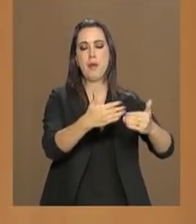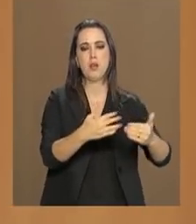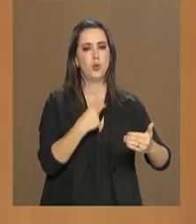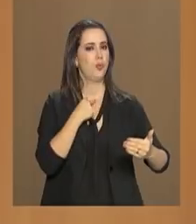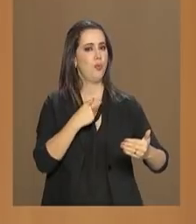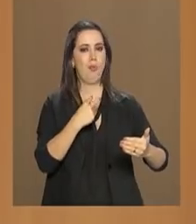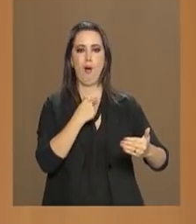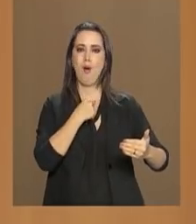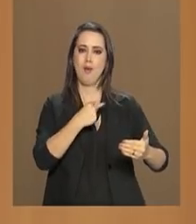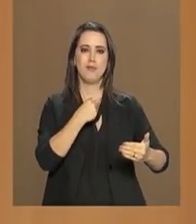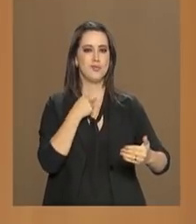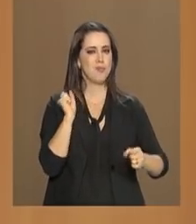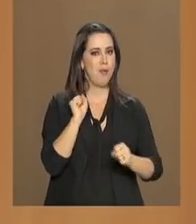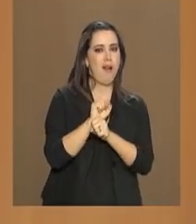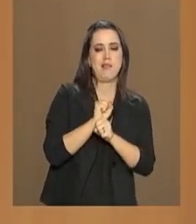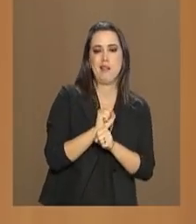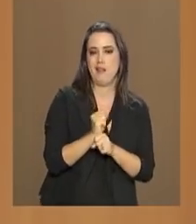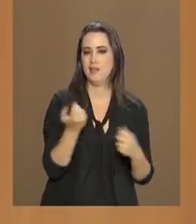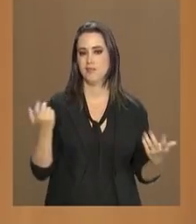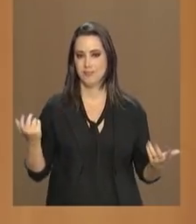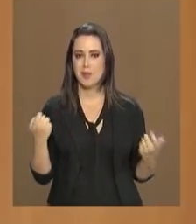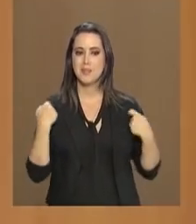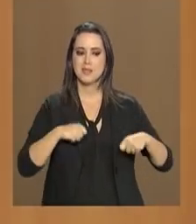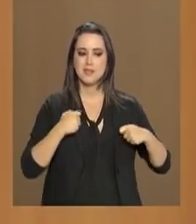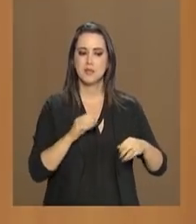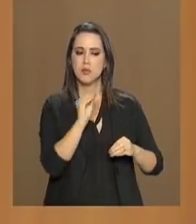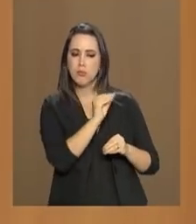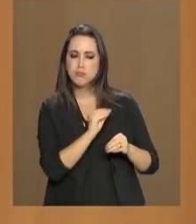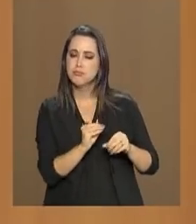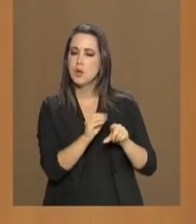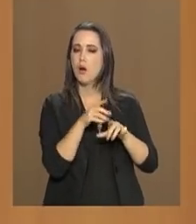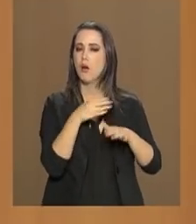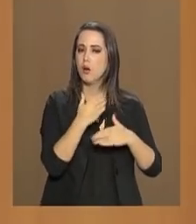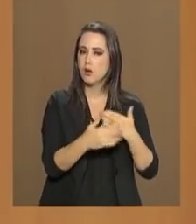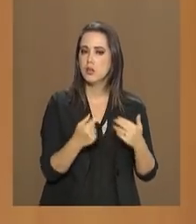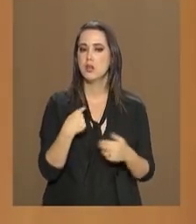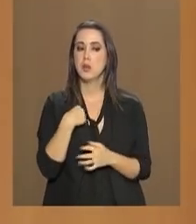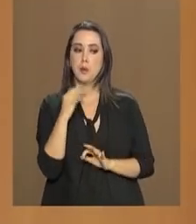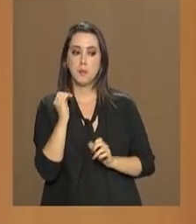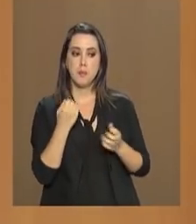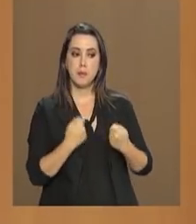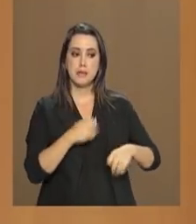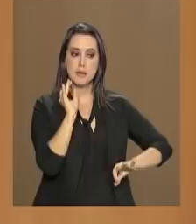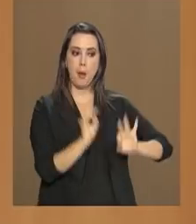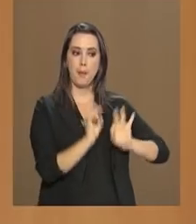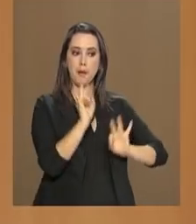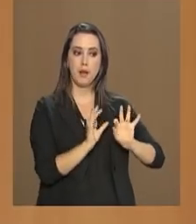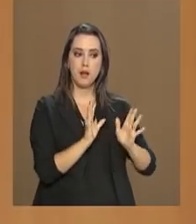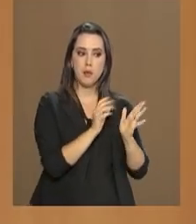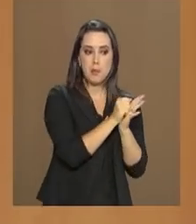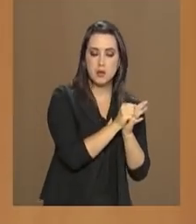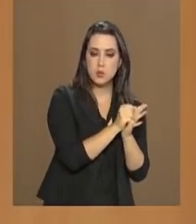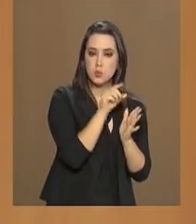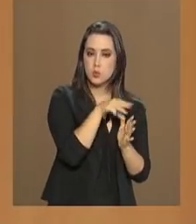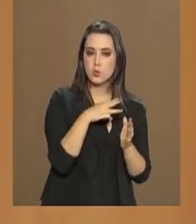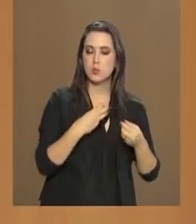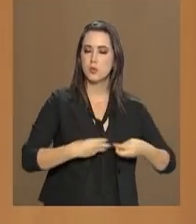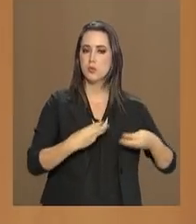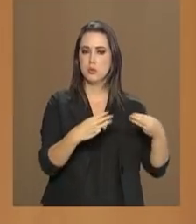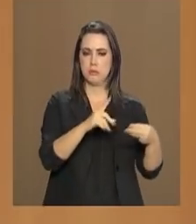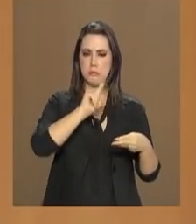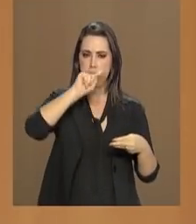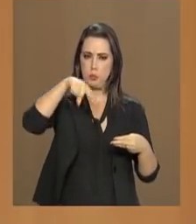pode, evidentemente, parar. E cabe a mim me preparar para assumir o comando da pasta a